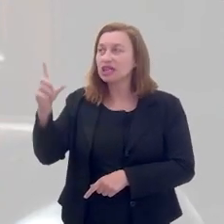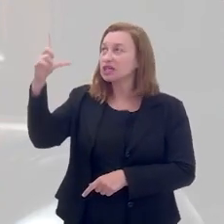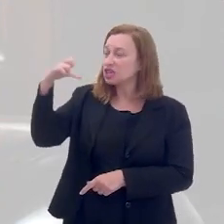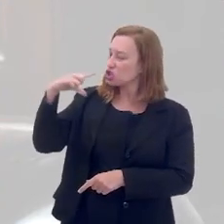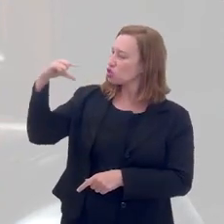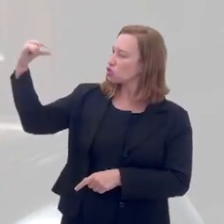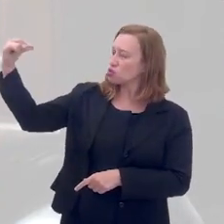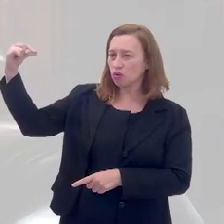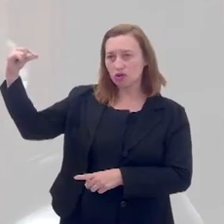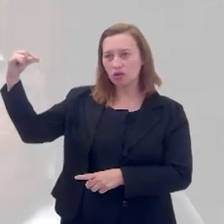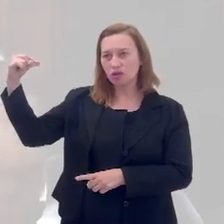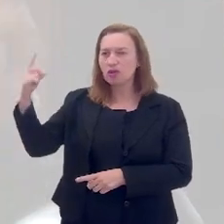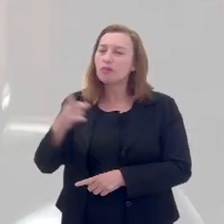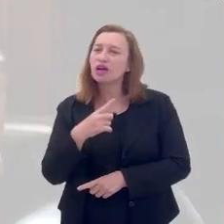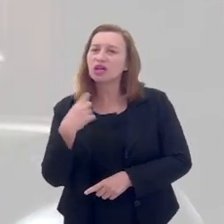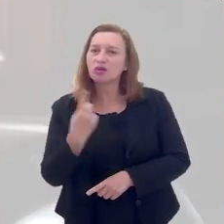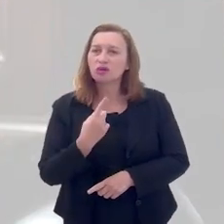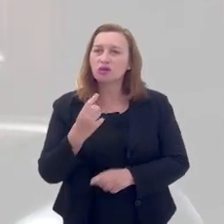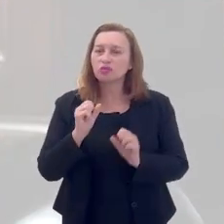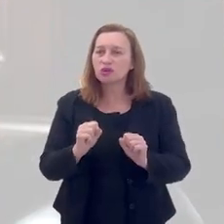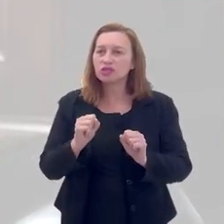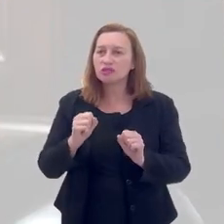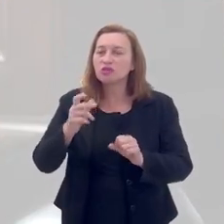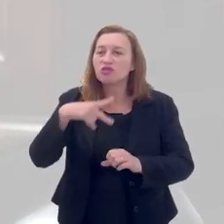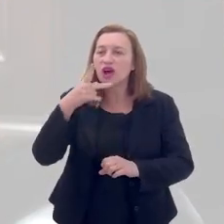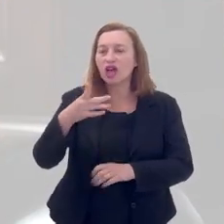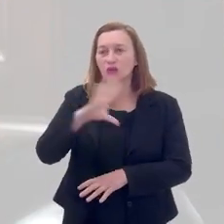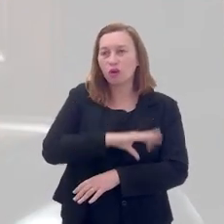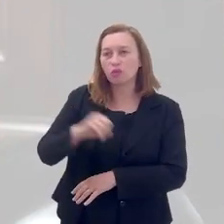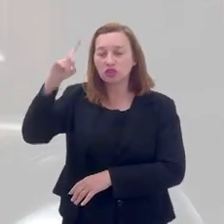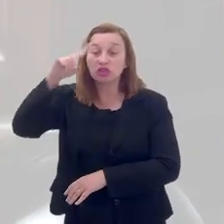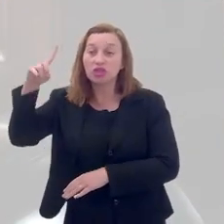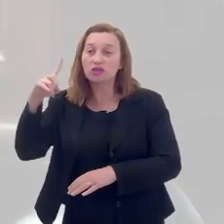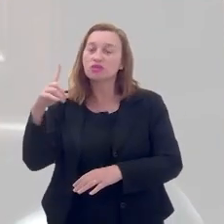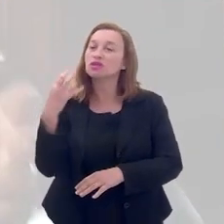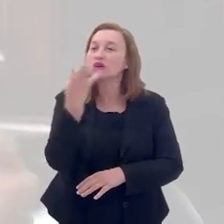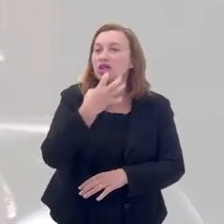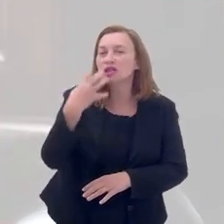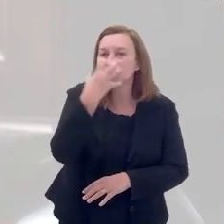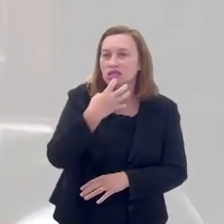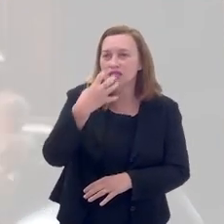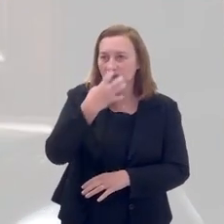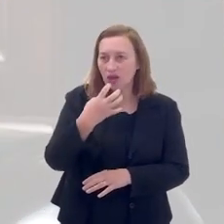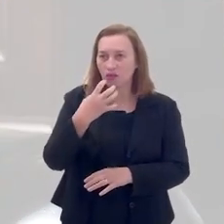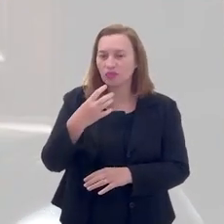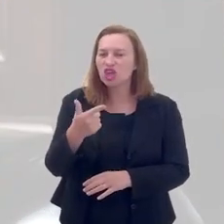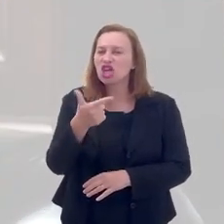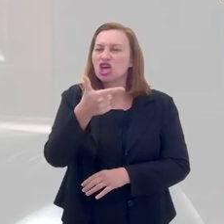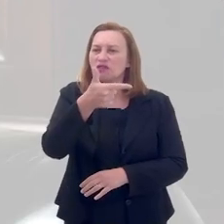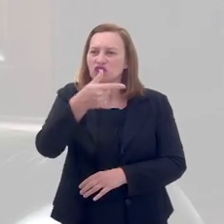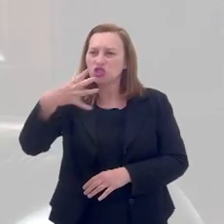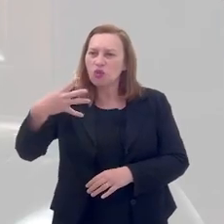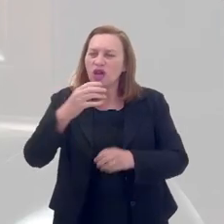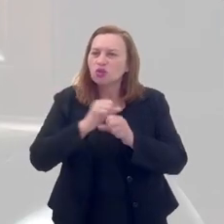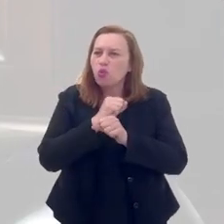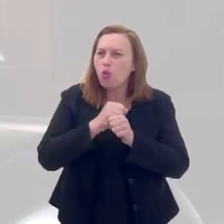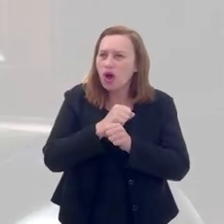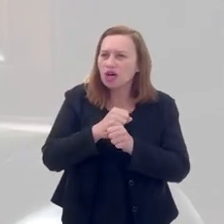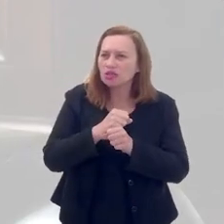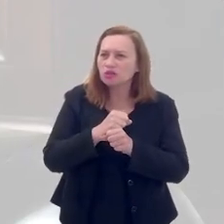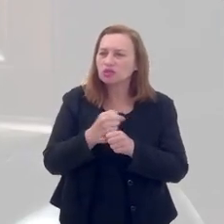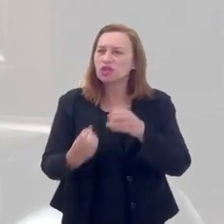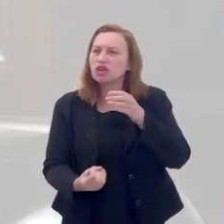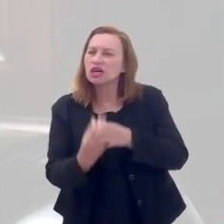escolheu para que a gente pudesse expressar o amor dele através da canção não é então as músicas que nasceram ao longo desses 24 anos são